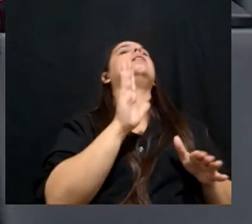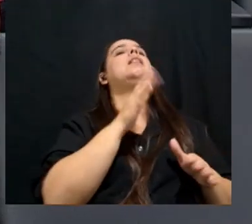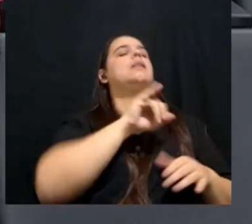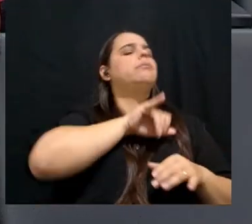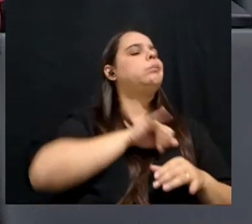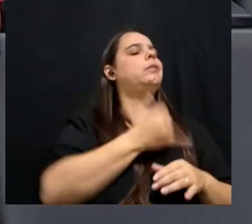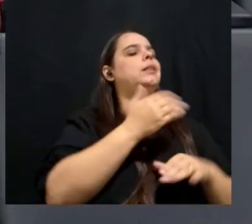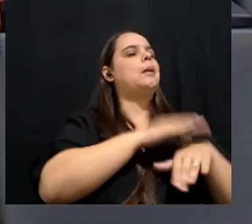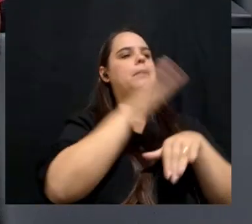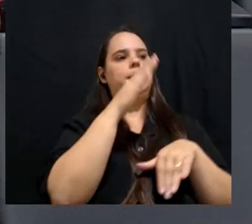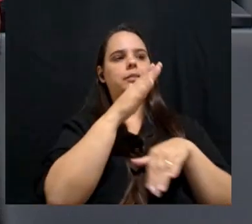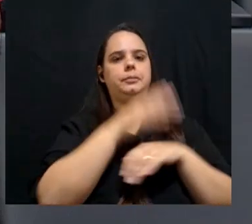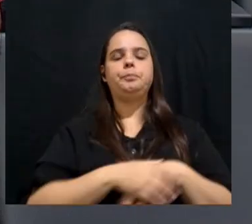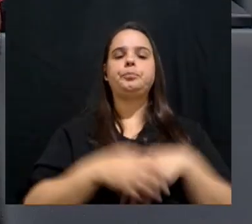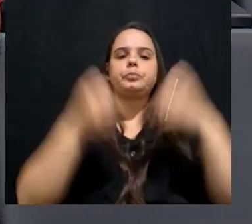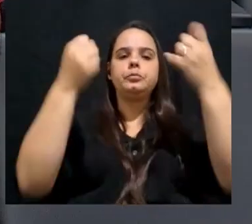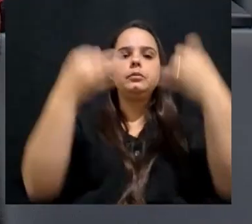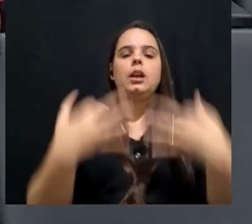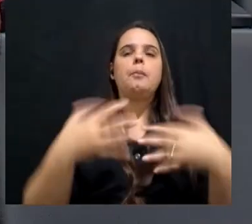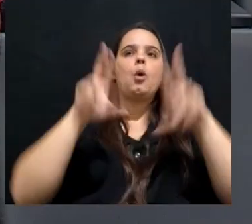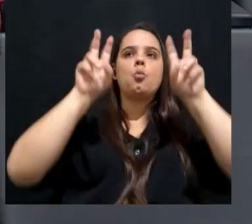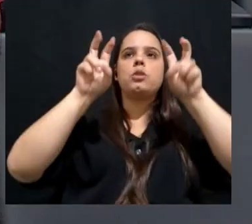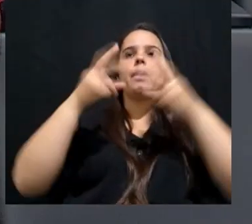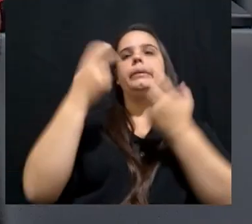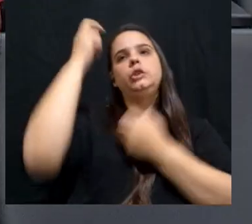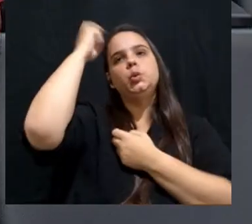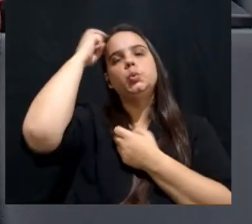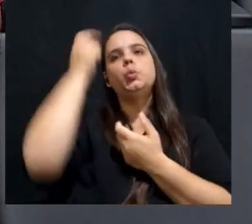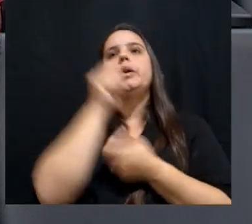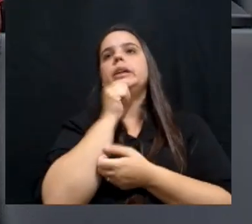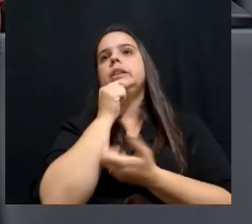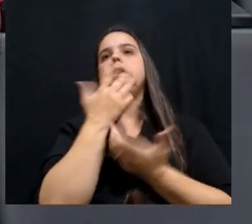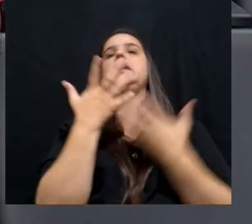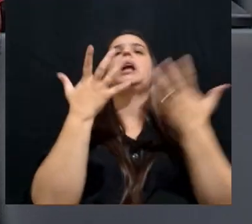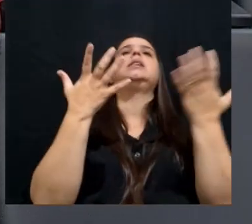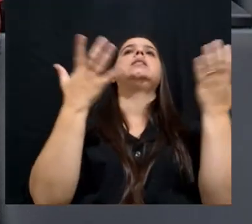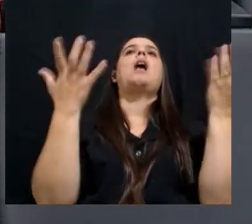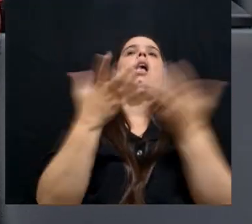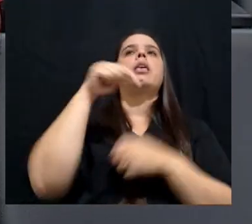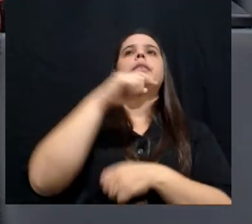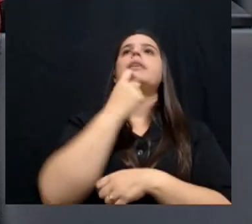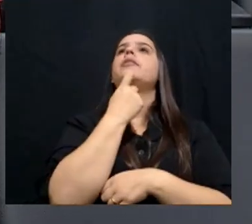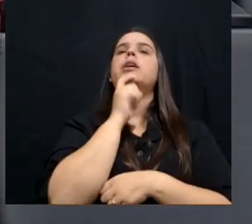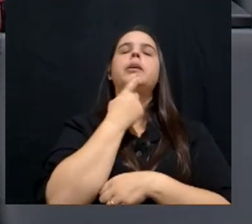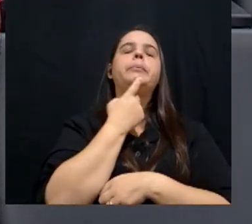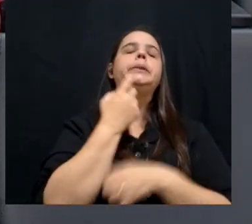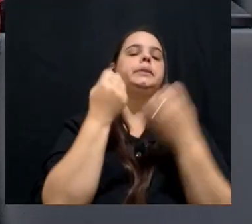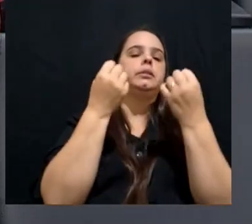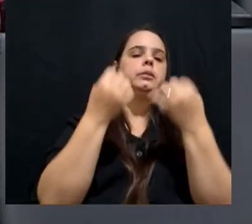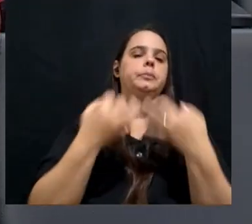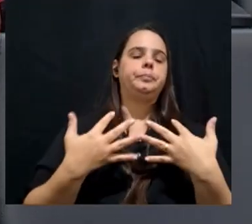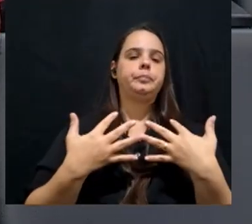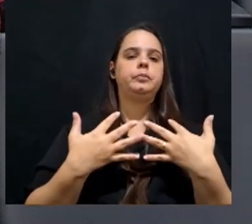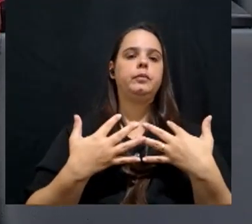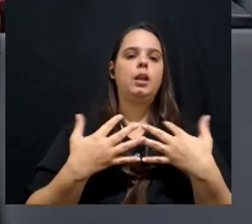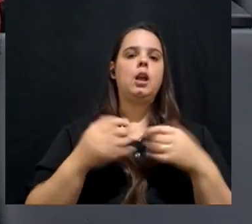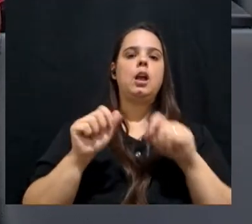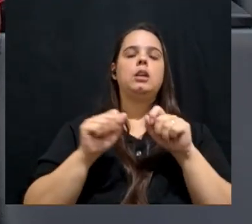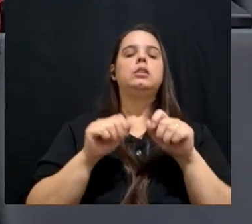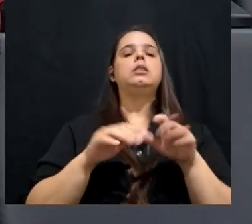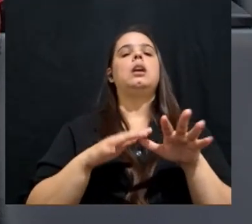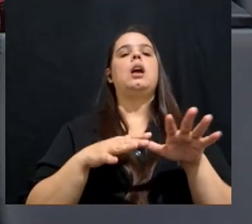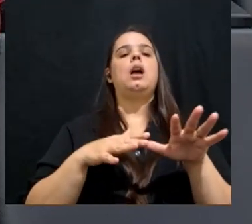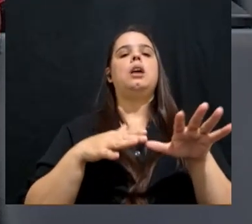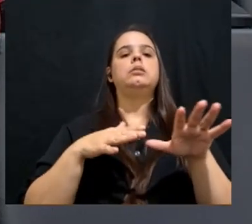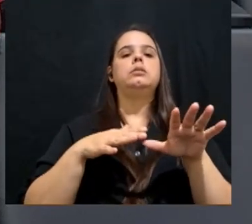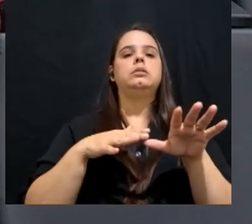ainda falando sobre cultura aqui na cidade de Campinas, a gente vai falar agora sobre a formatura das carretas,